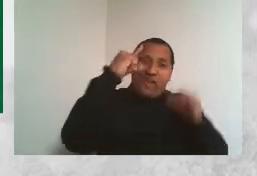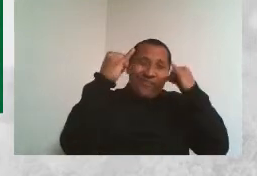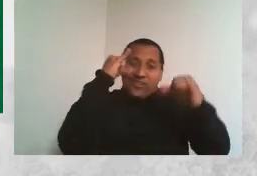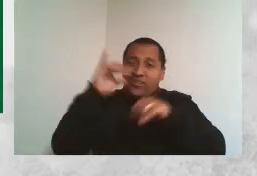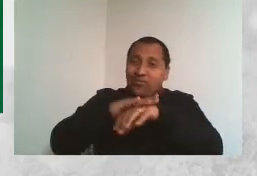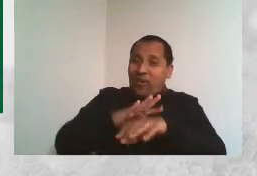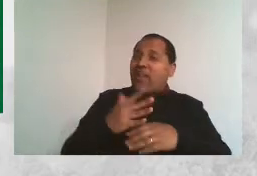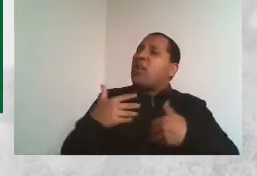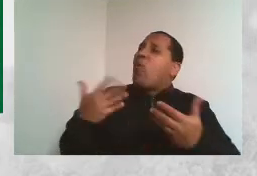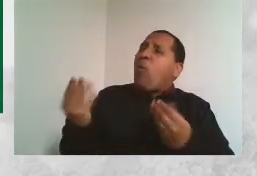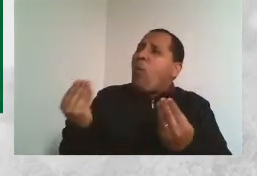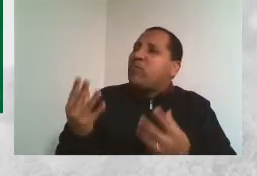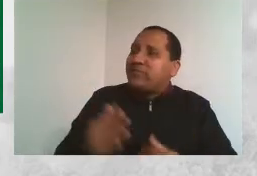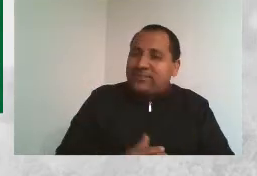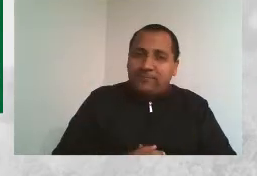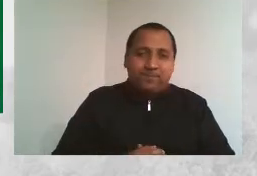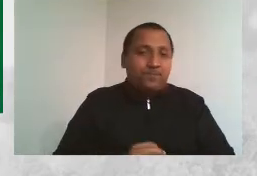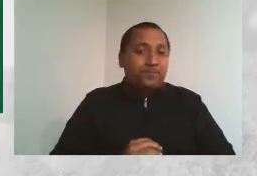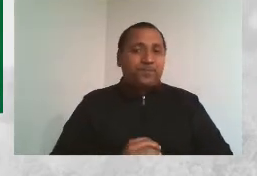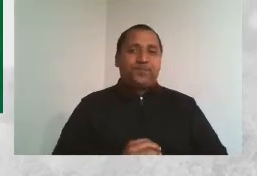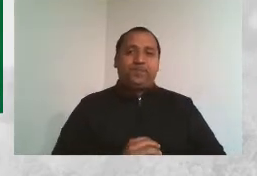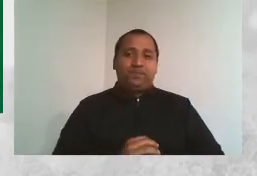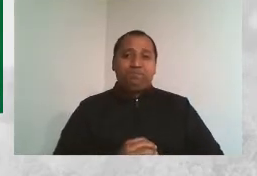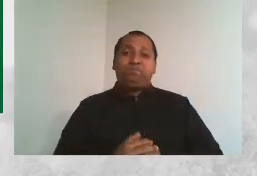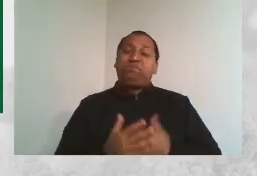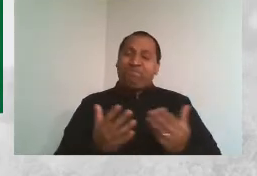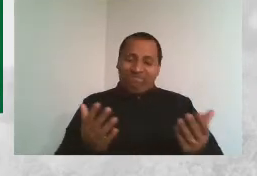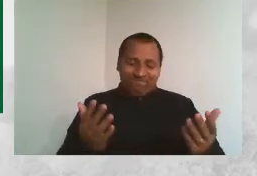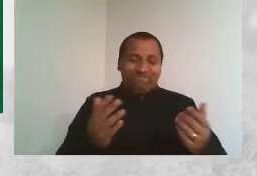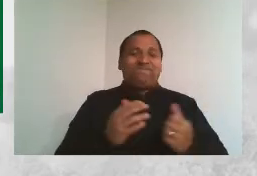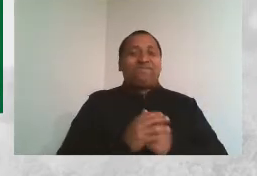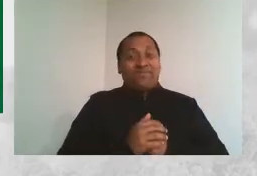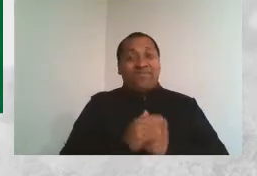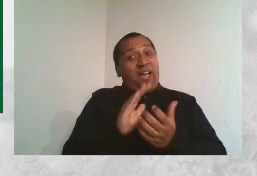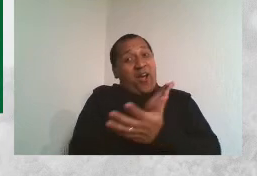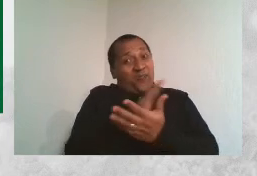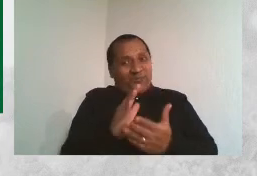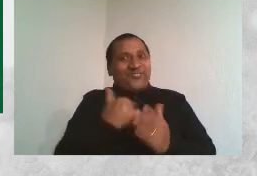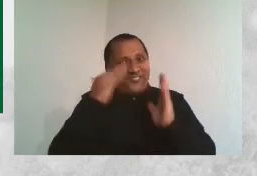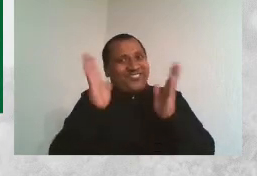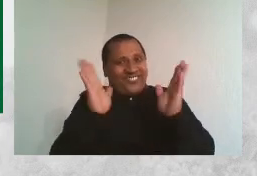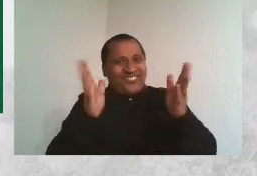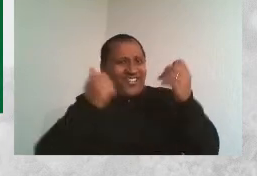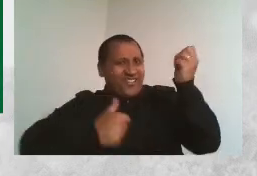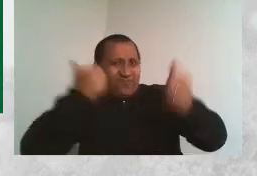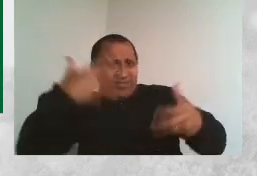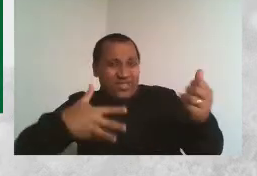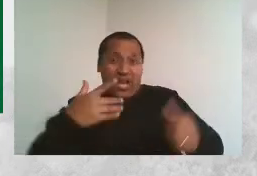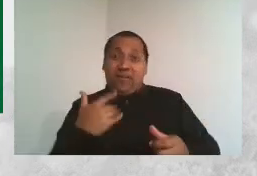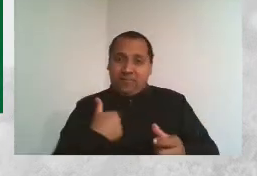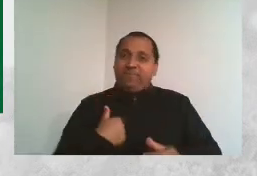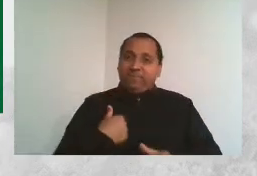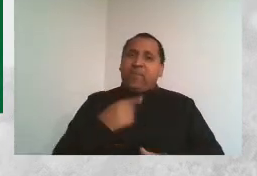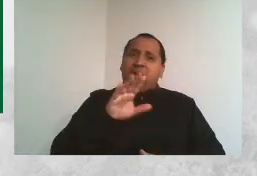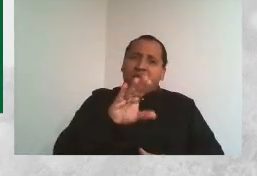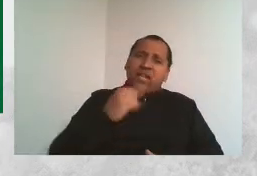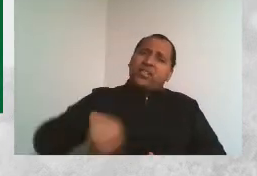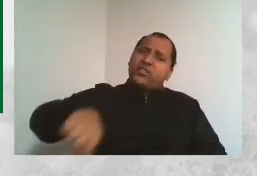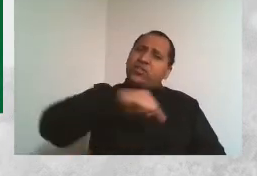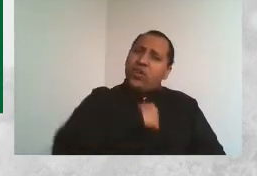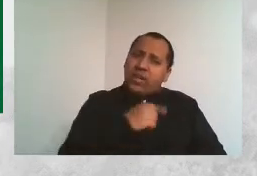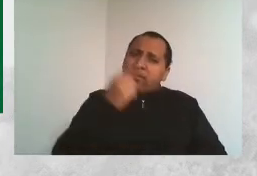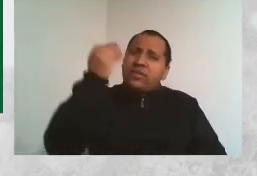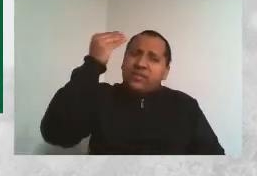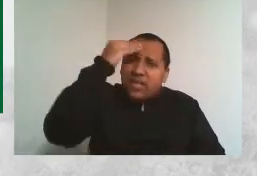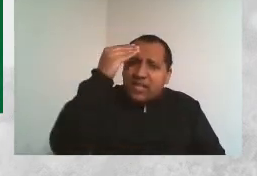vivemos? Certo, bom, eu acabei adiantando algumas coisas, né? Mas uma coisa que a gente tem que ter muito claro, o uso